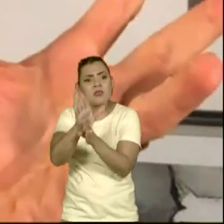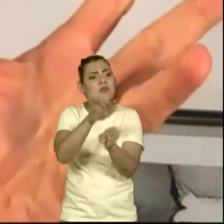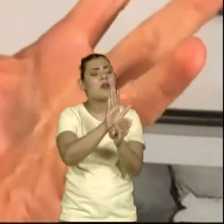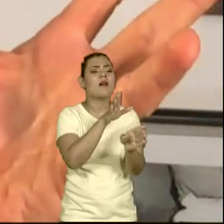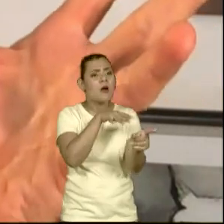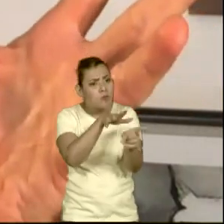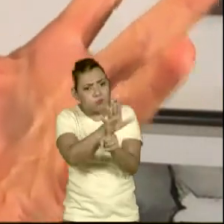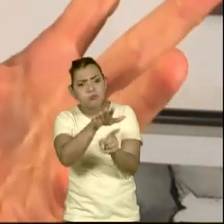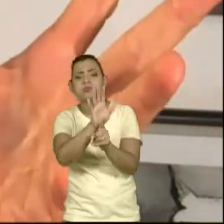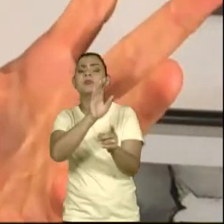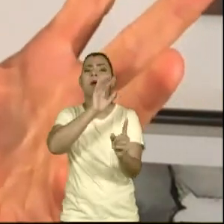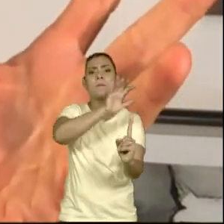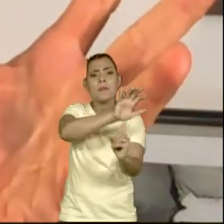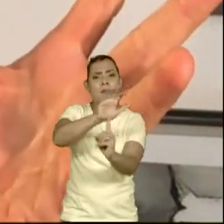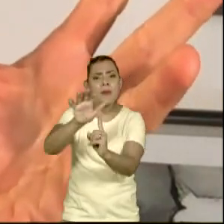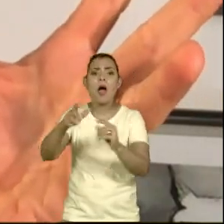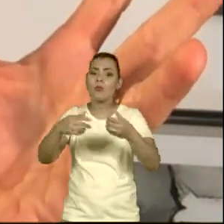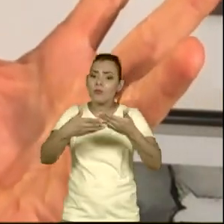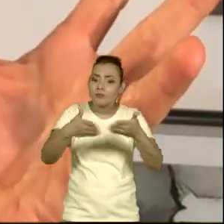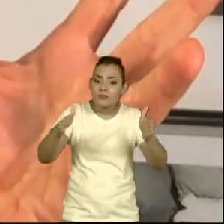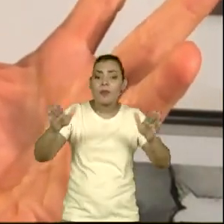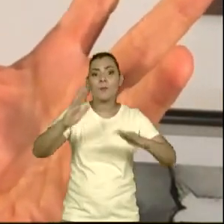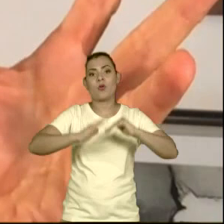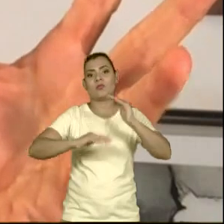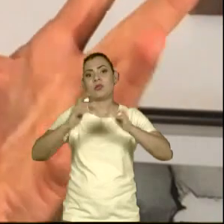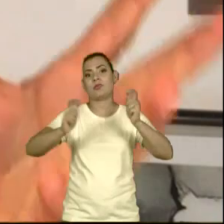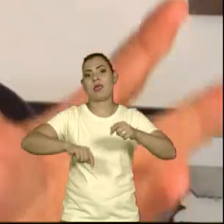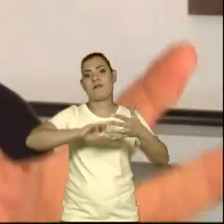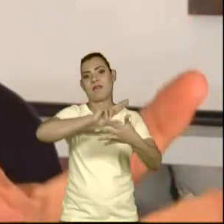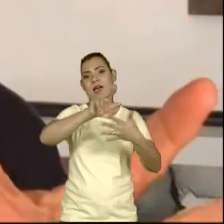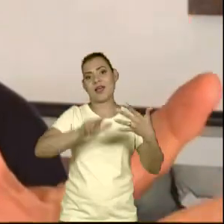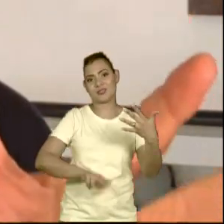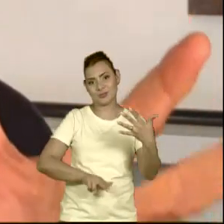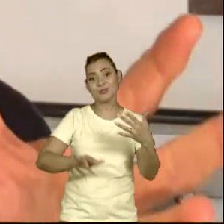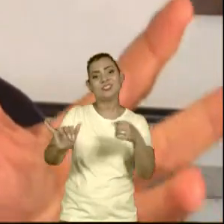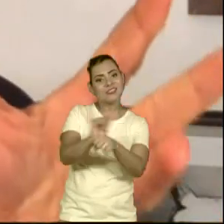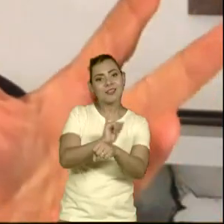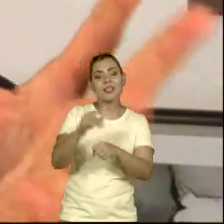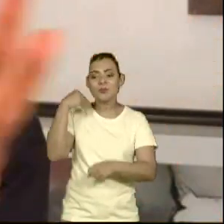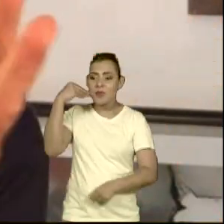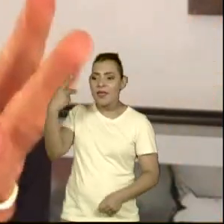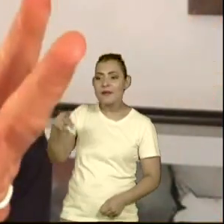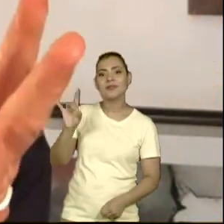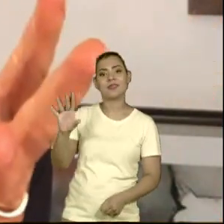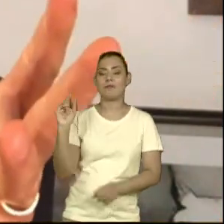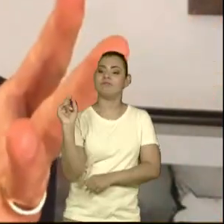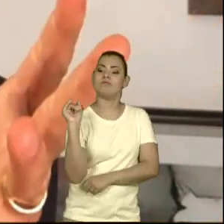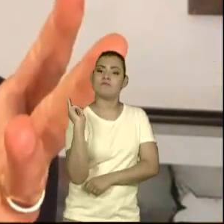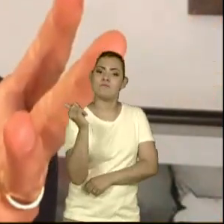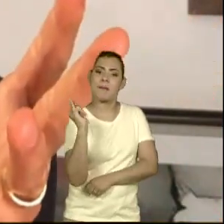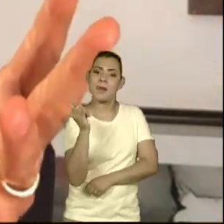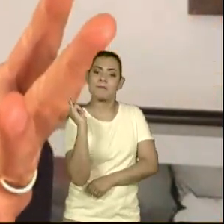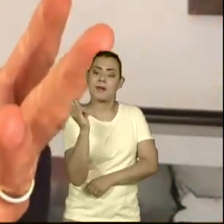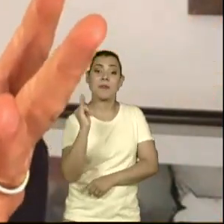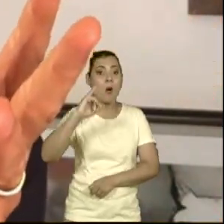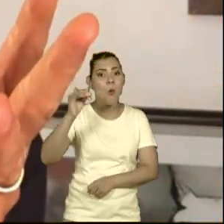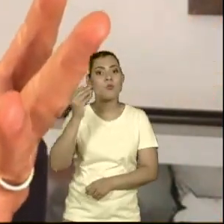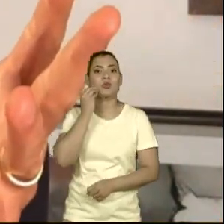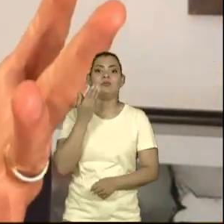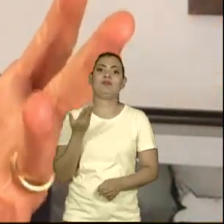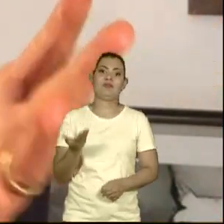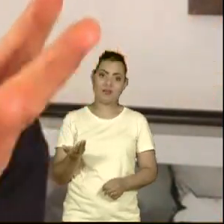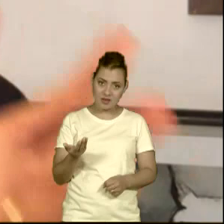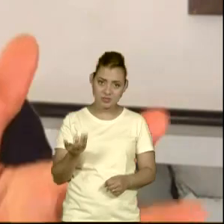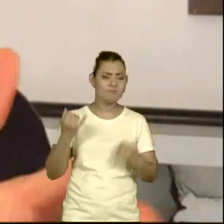profissional e ver que existem infinitos caminhos, seja você tendo oportunidade,